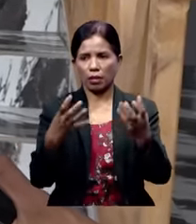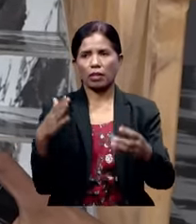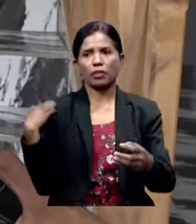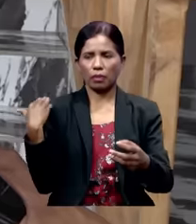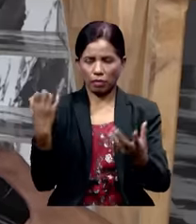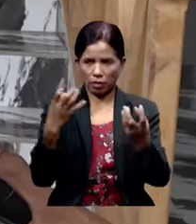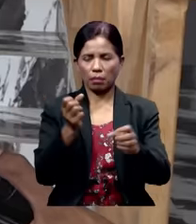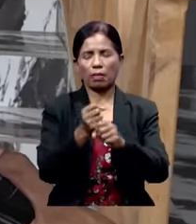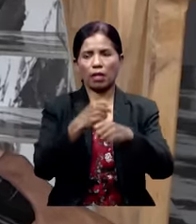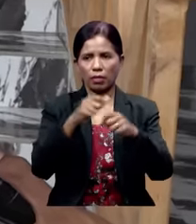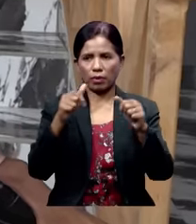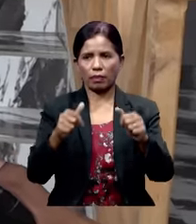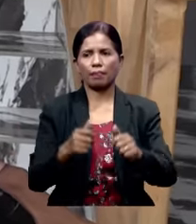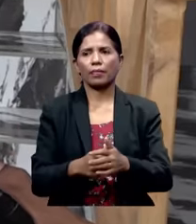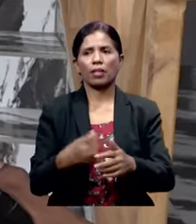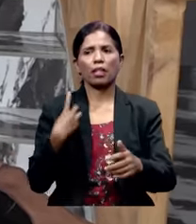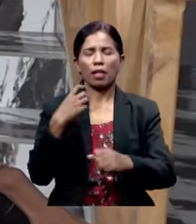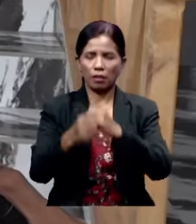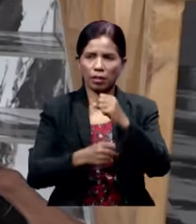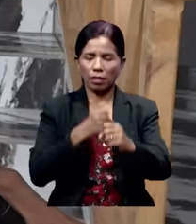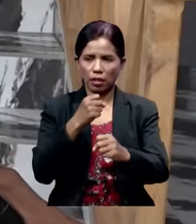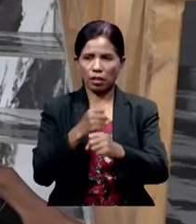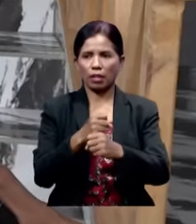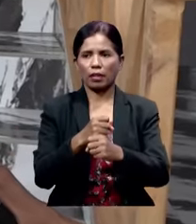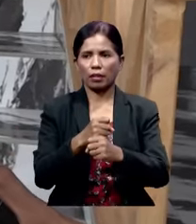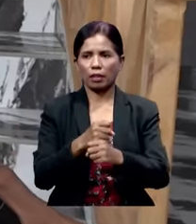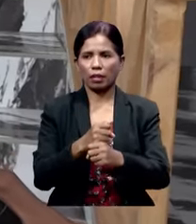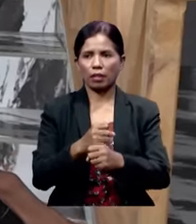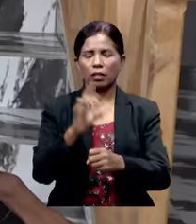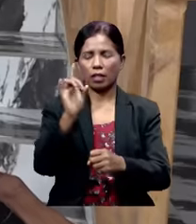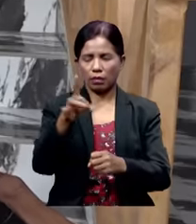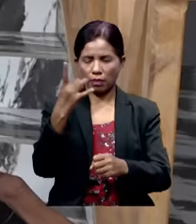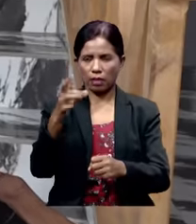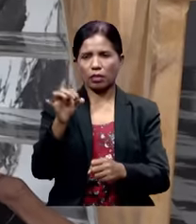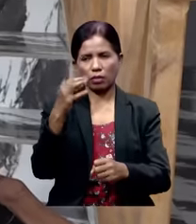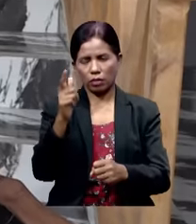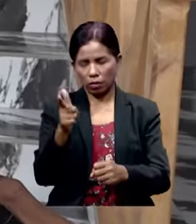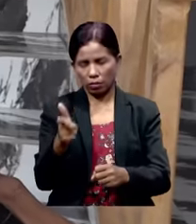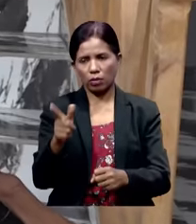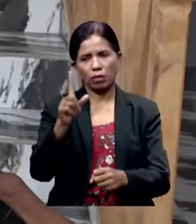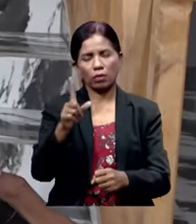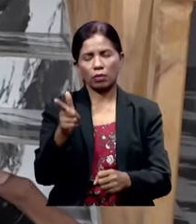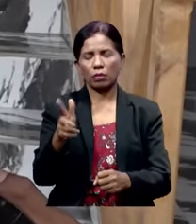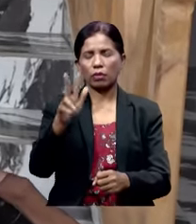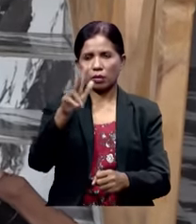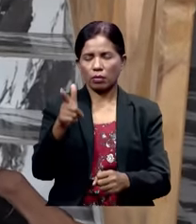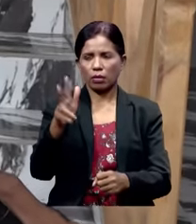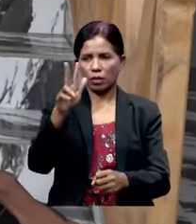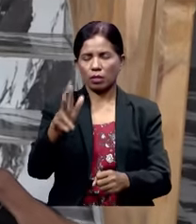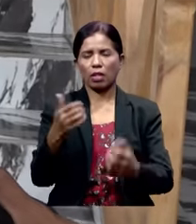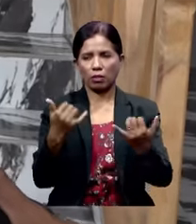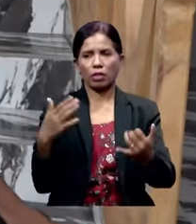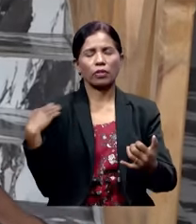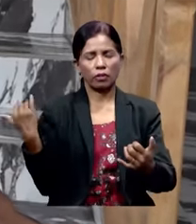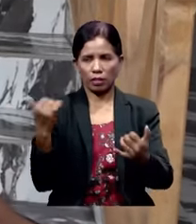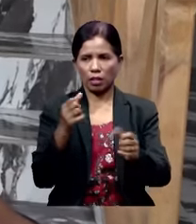sira makalo ida ne. Ia momento amine tina ne sei 18, 19, 20, 21, 22, 23. Sei o hin zoven sira halo